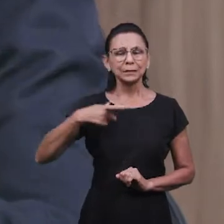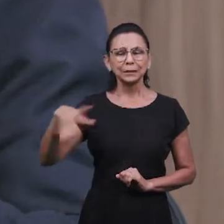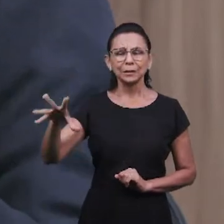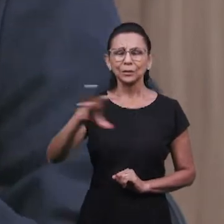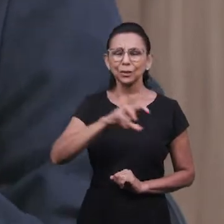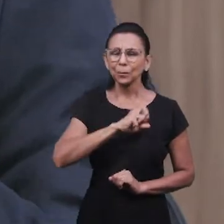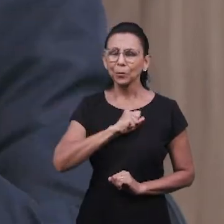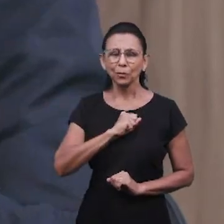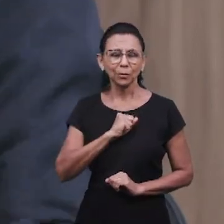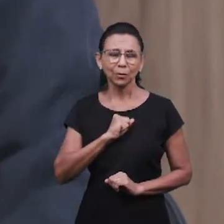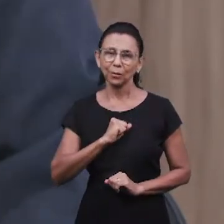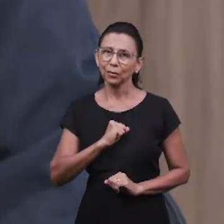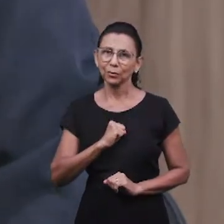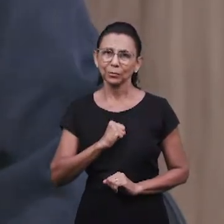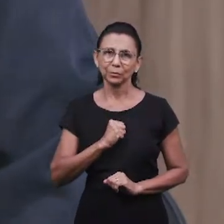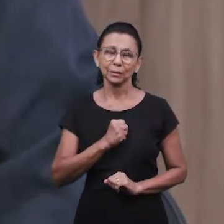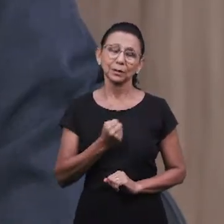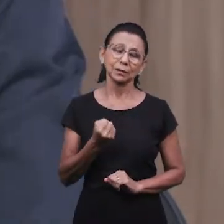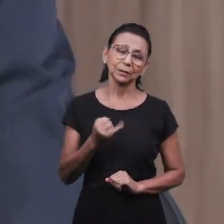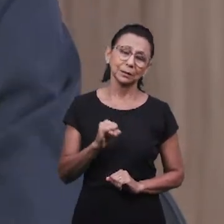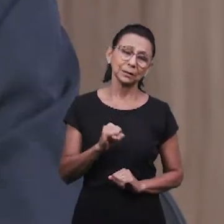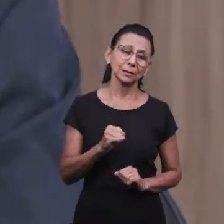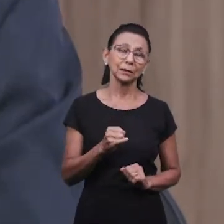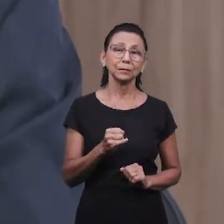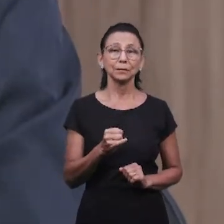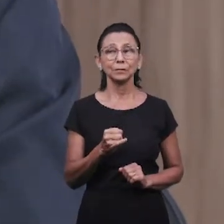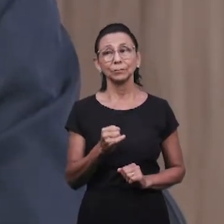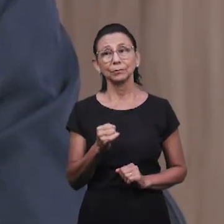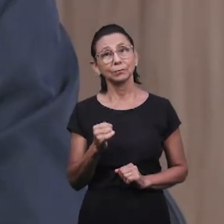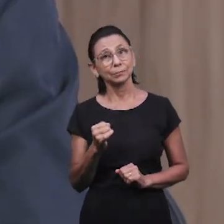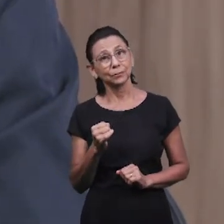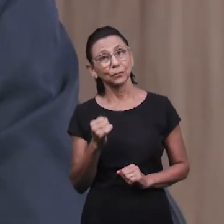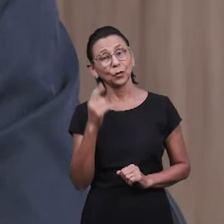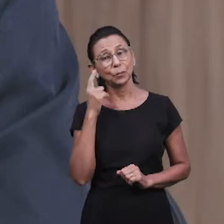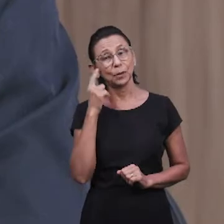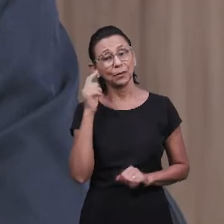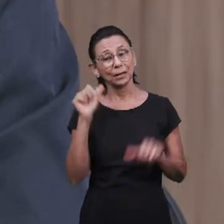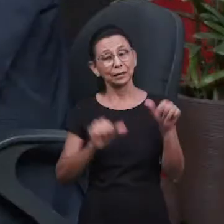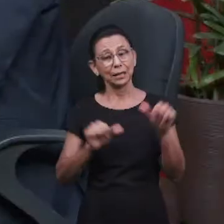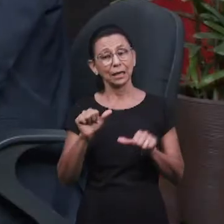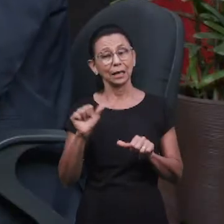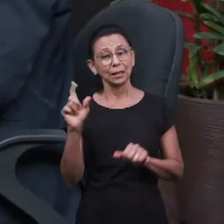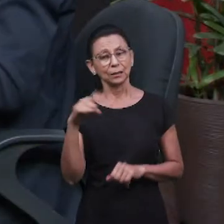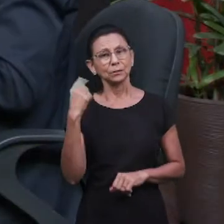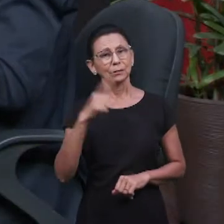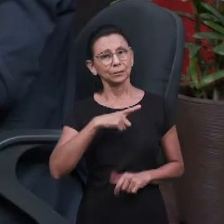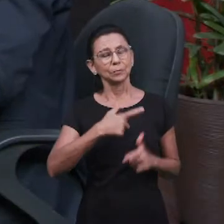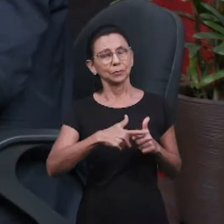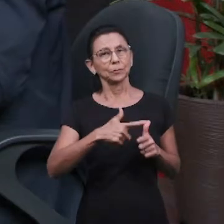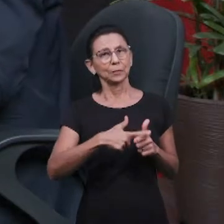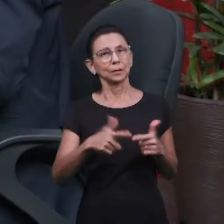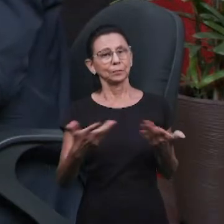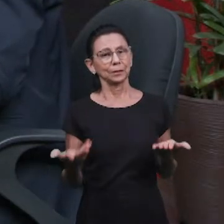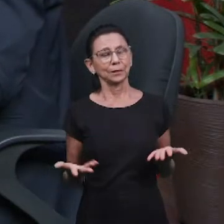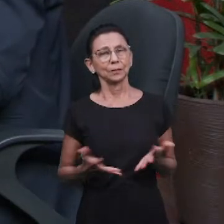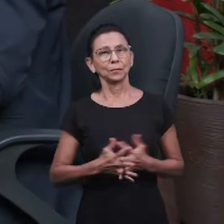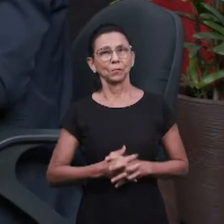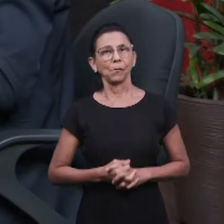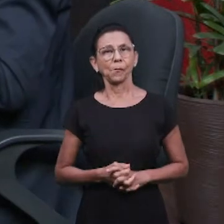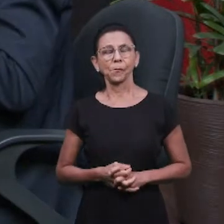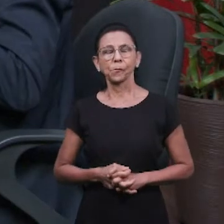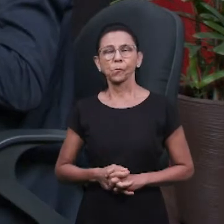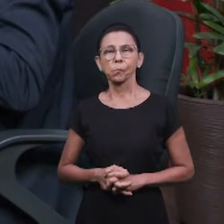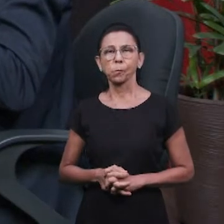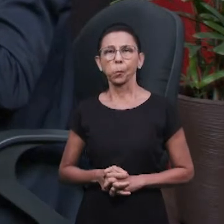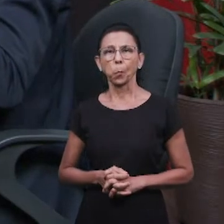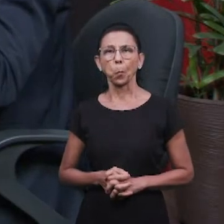ou outra, porque um tem um problema, não tem. Porque, se for analisar, todos nós temos algum problema, Verdade, né? pastor. Todos nós temos. Então, na verdade, é o seguinte, esse